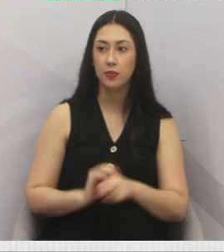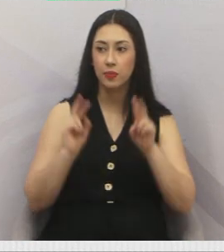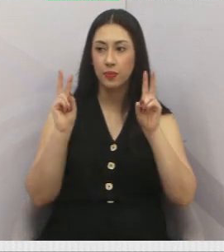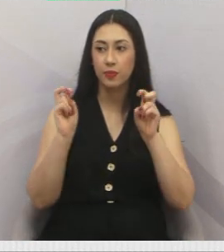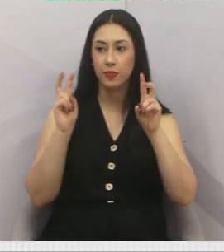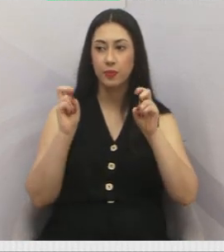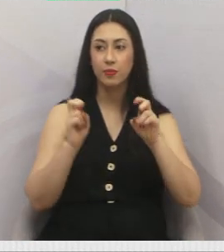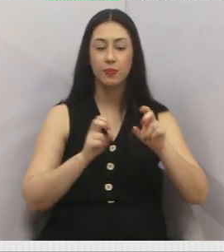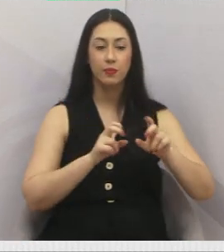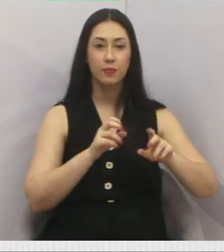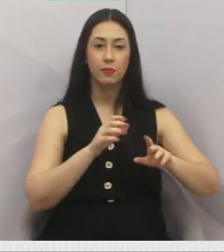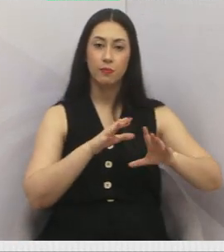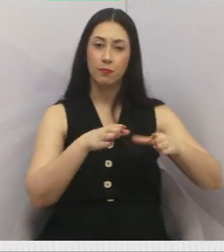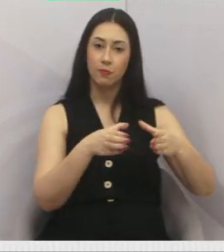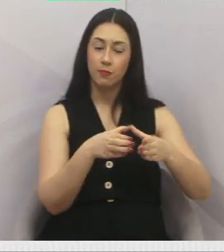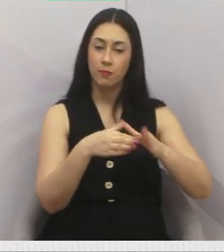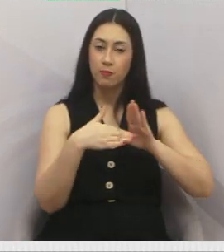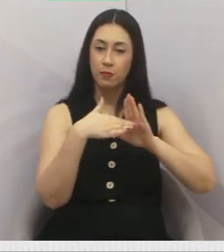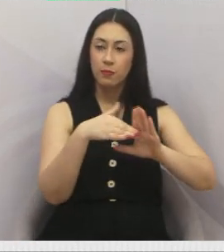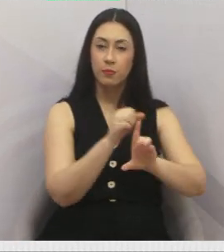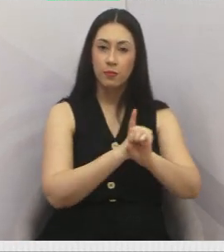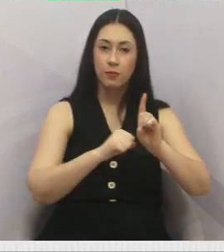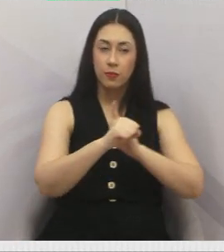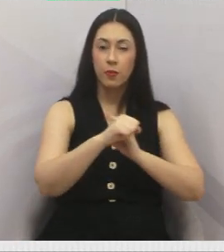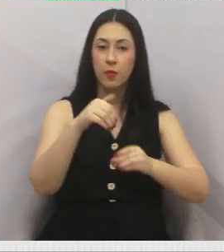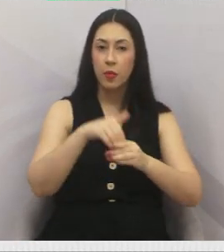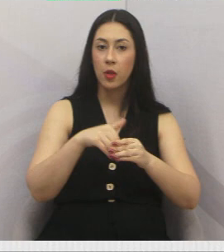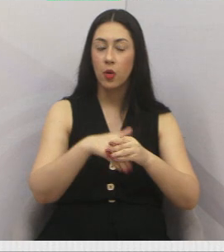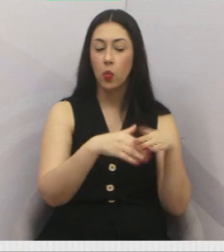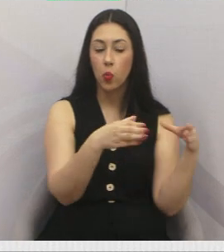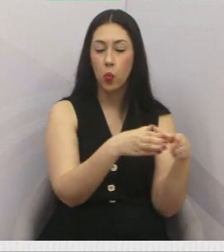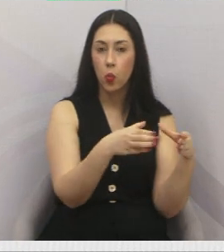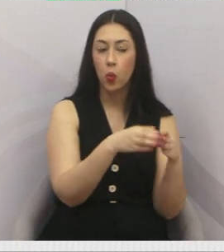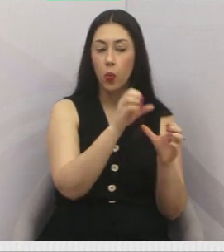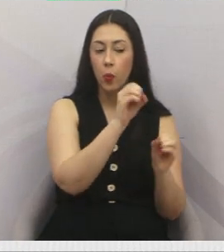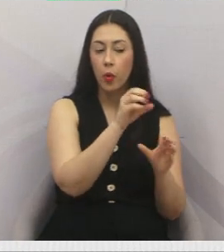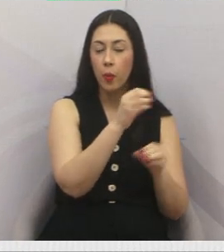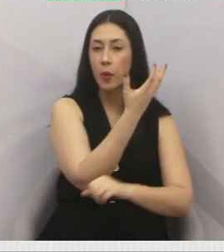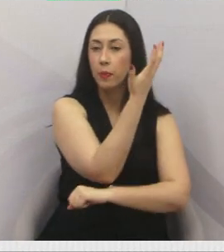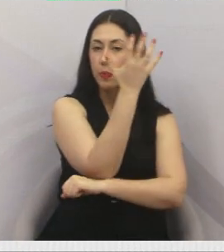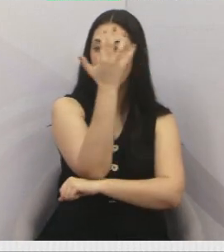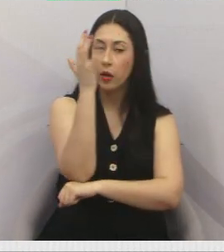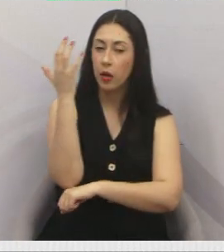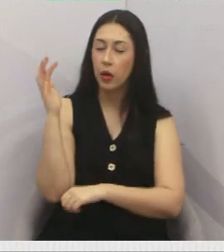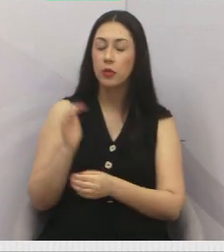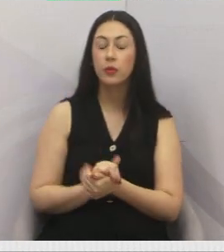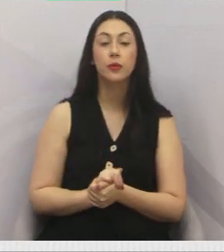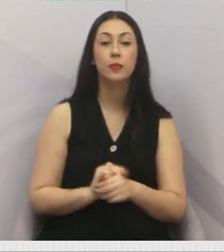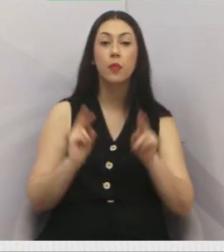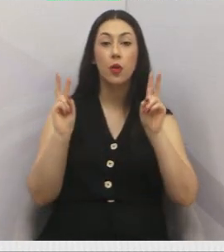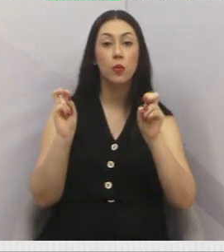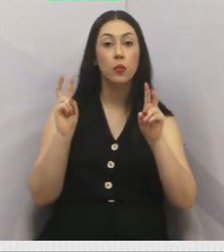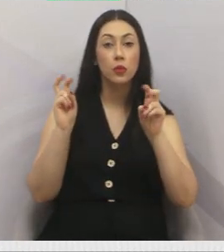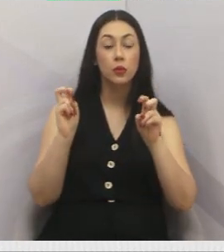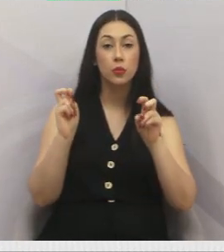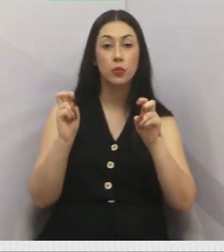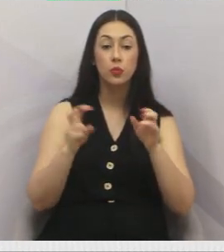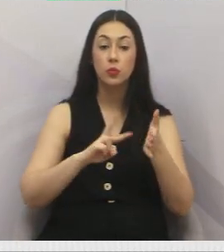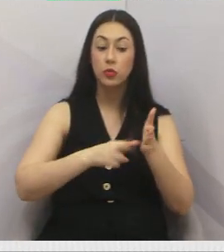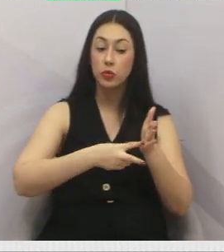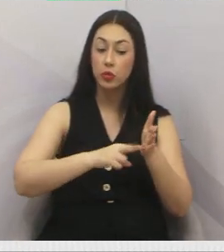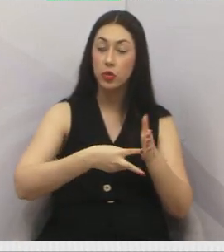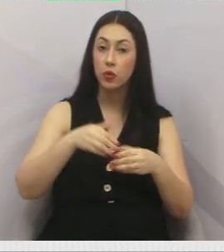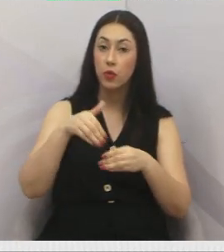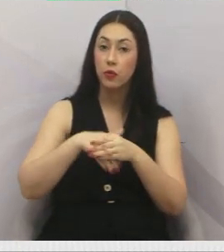Segmento Movimentos Populares, um voto para Núcleo de Alfabetização Ecológica. Segmento Entidade Classe Sindical,